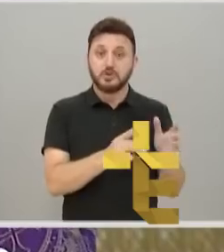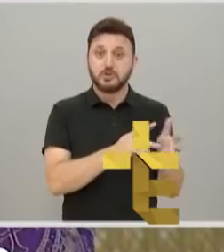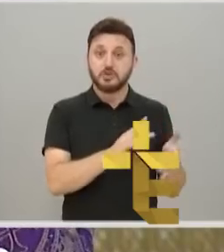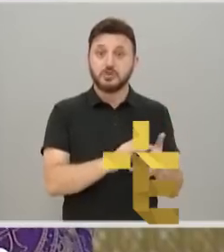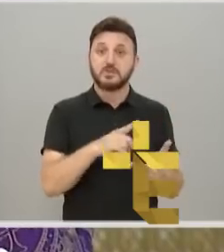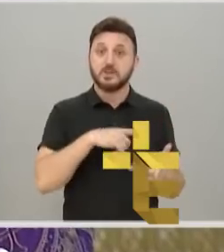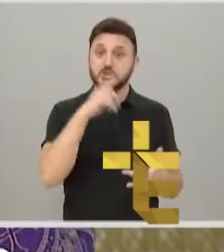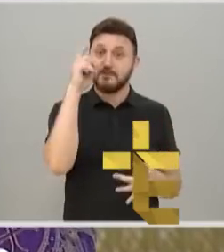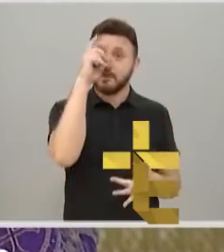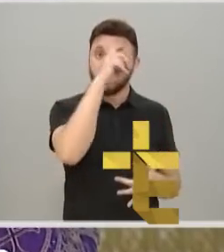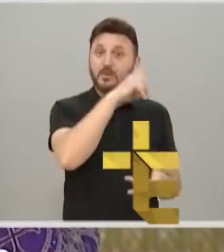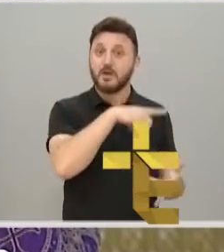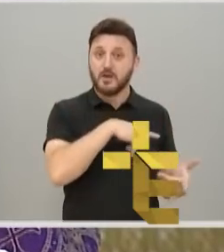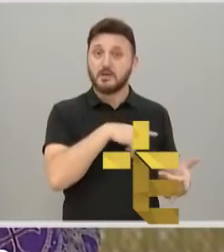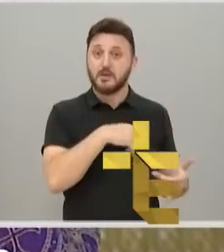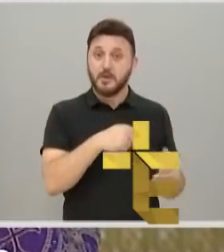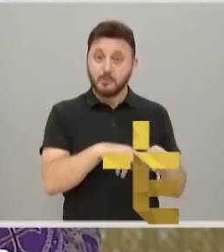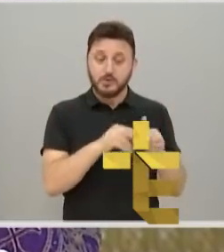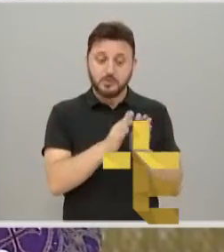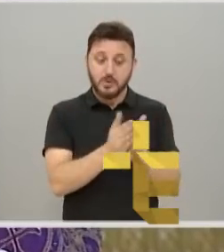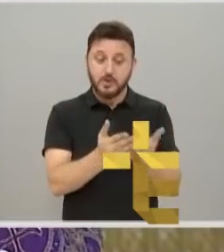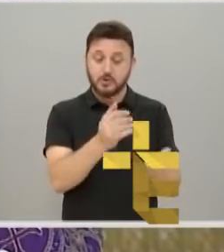Pai,